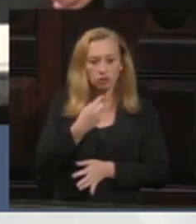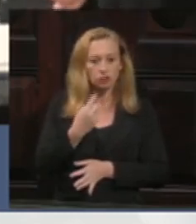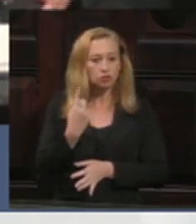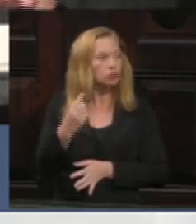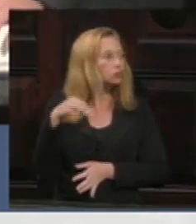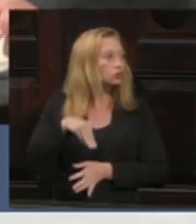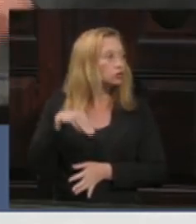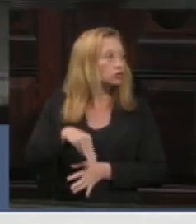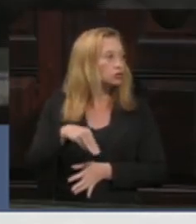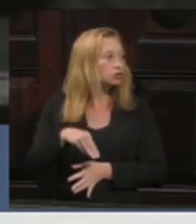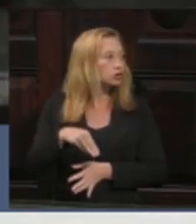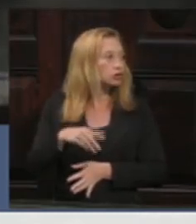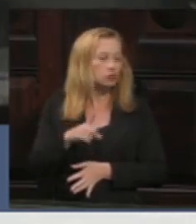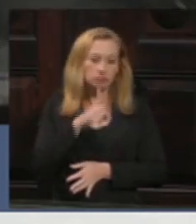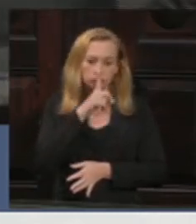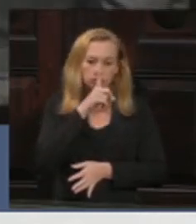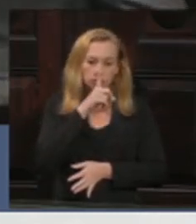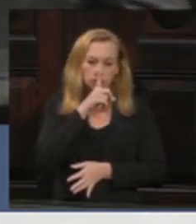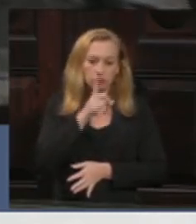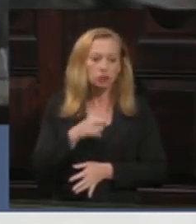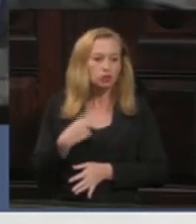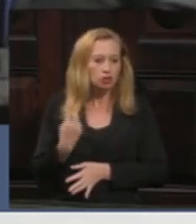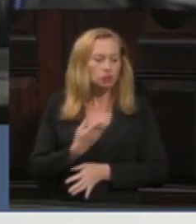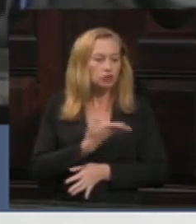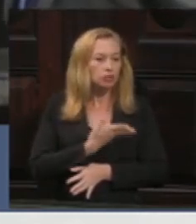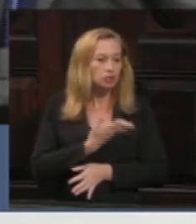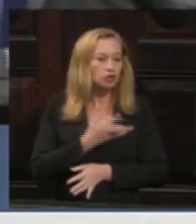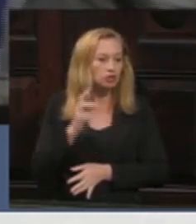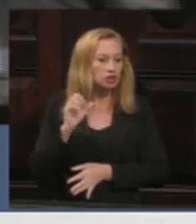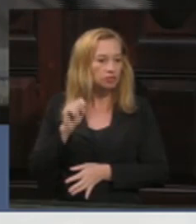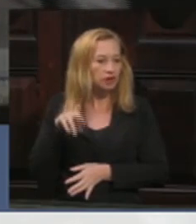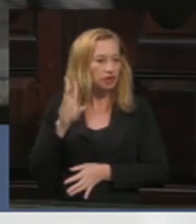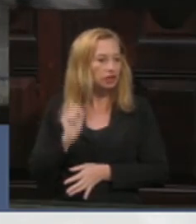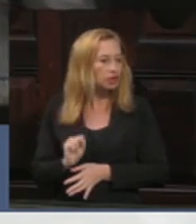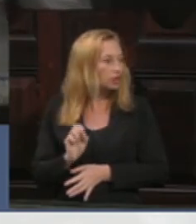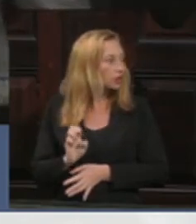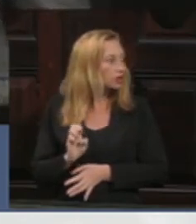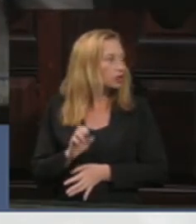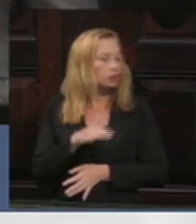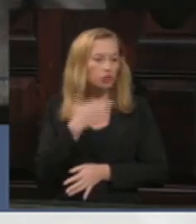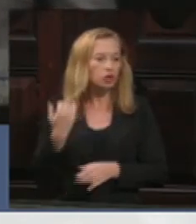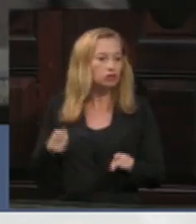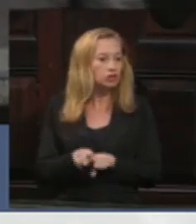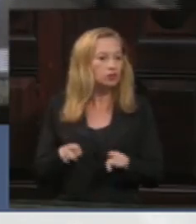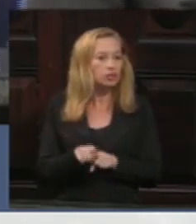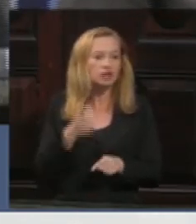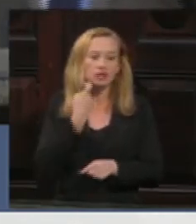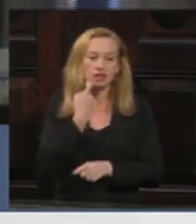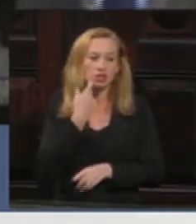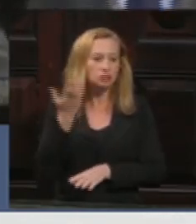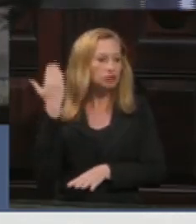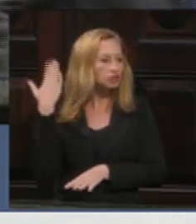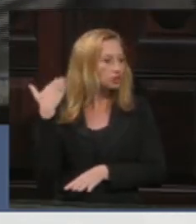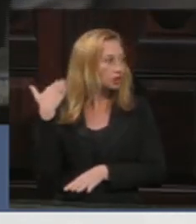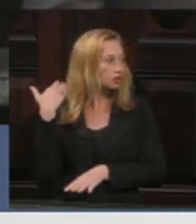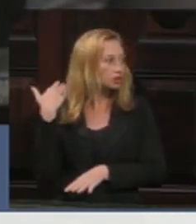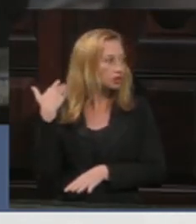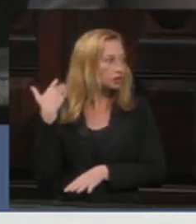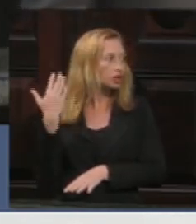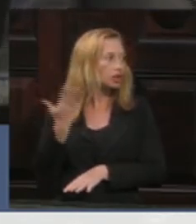amigo Rosenberg, que faleceu na sexta passada, que é um funcionário muito querido aqui da mesa